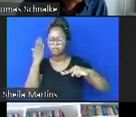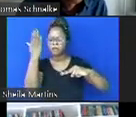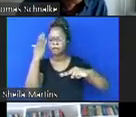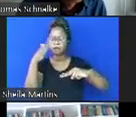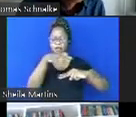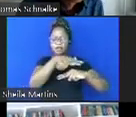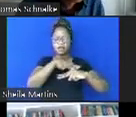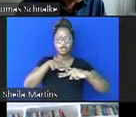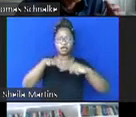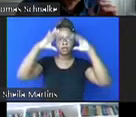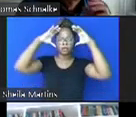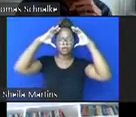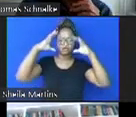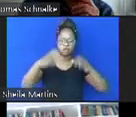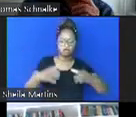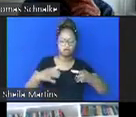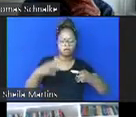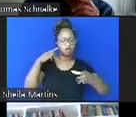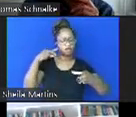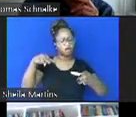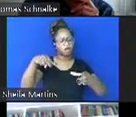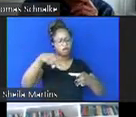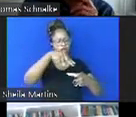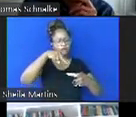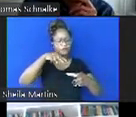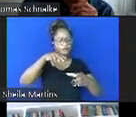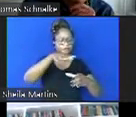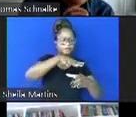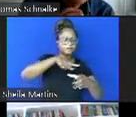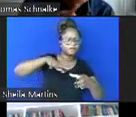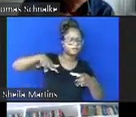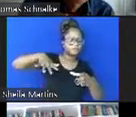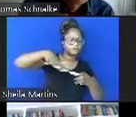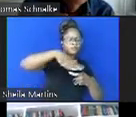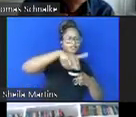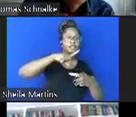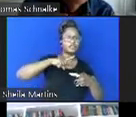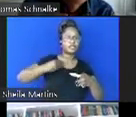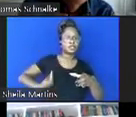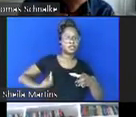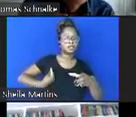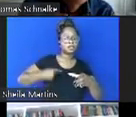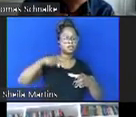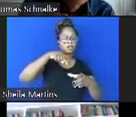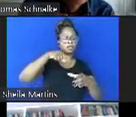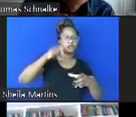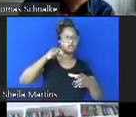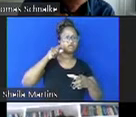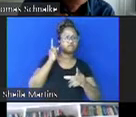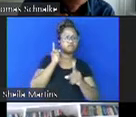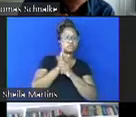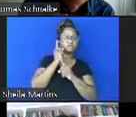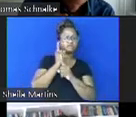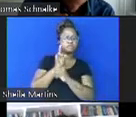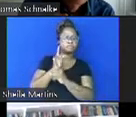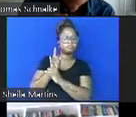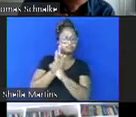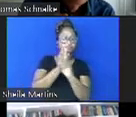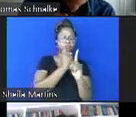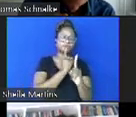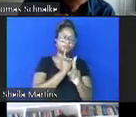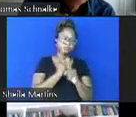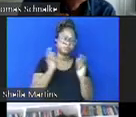no entorno daquela área do corpo ainda está sendo representada. Então, ainda é uma combinação aqui da